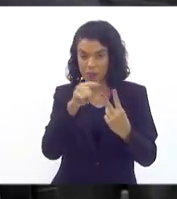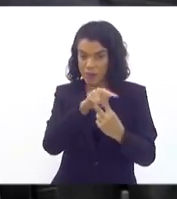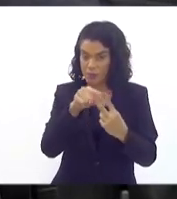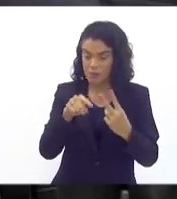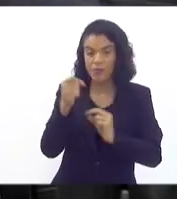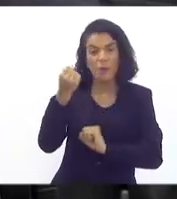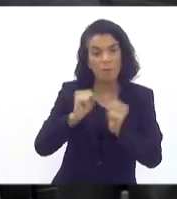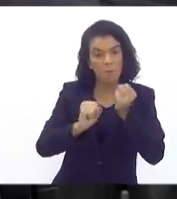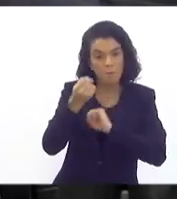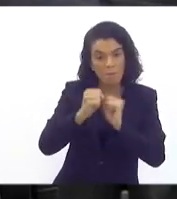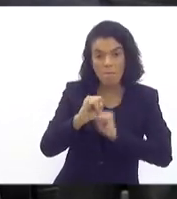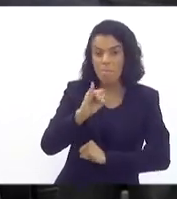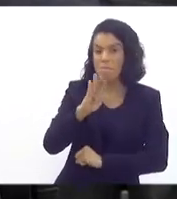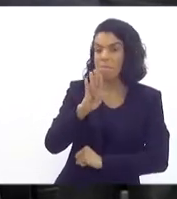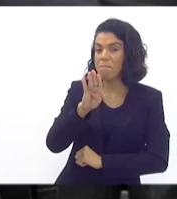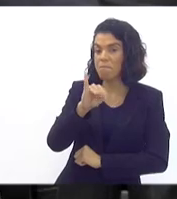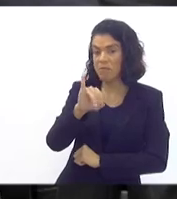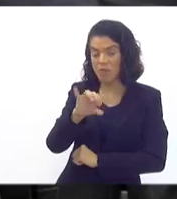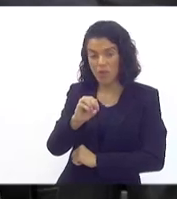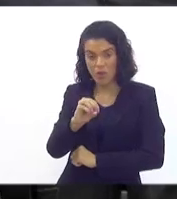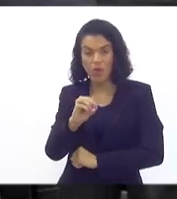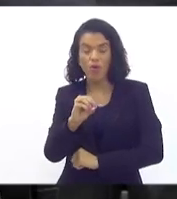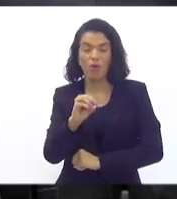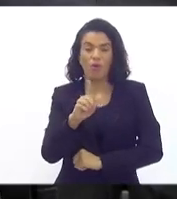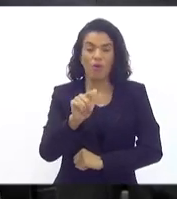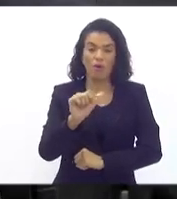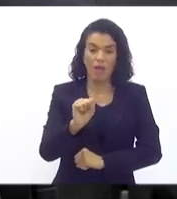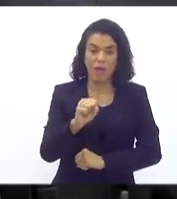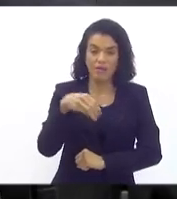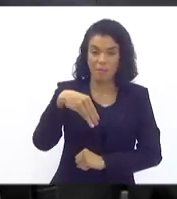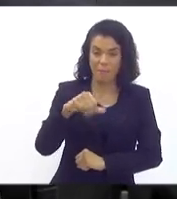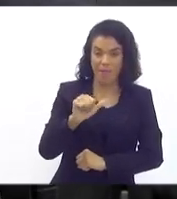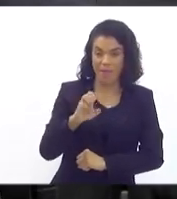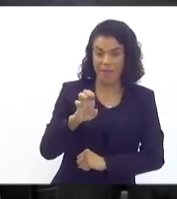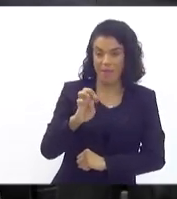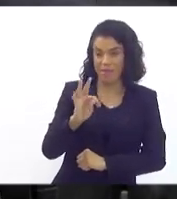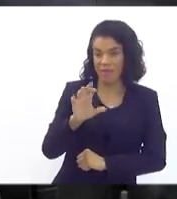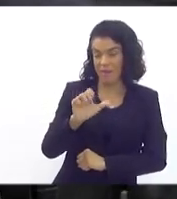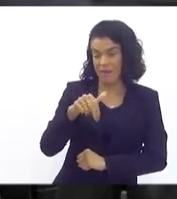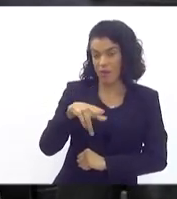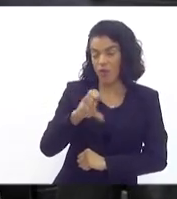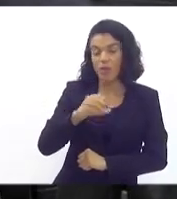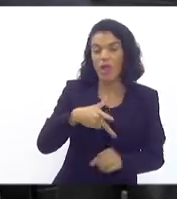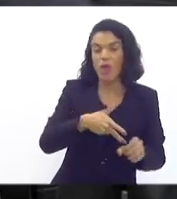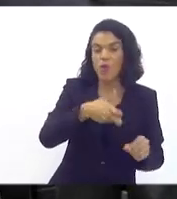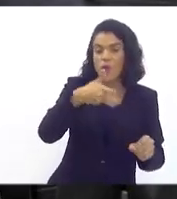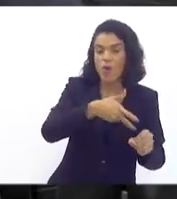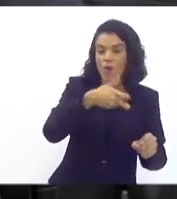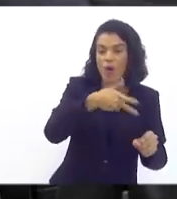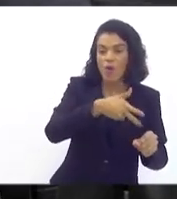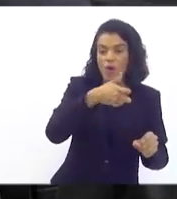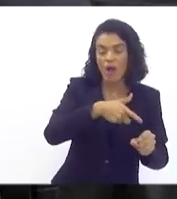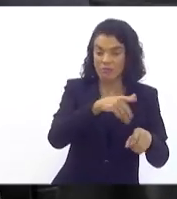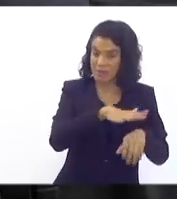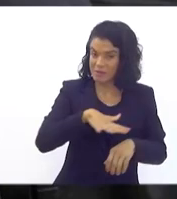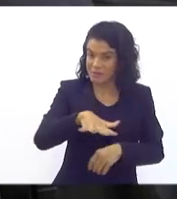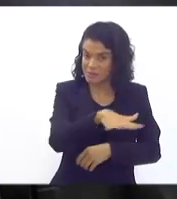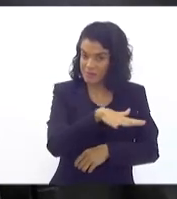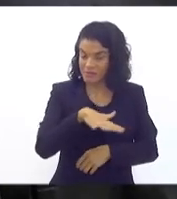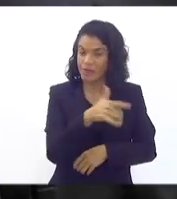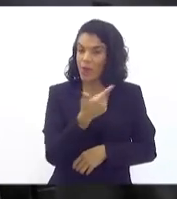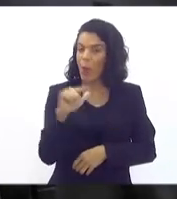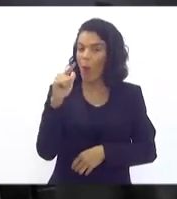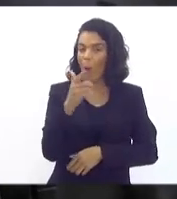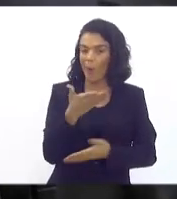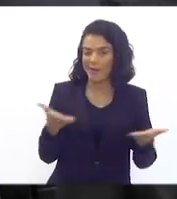dessa biomassa desse biogás que tem que ser Obrigatoriamente também captado nessa rede isso é uma outra regulação que